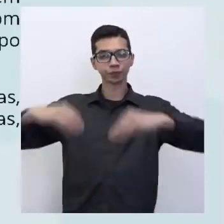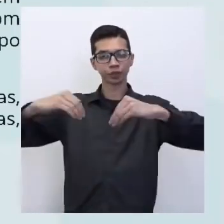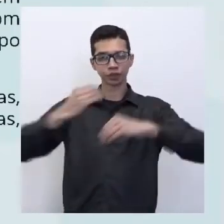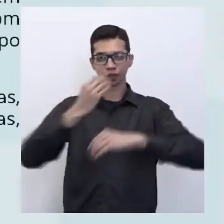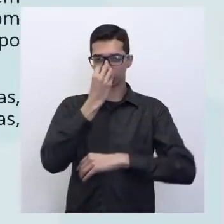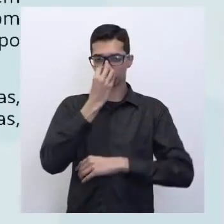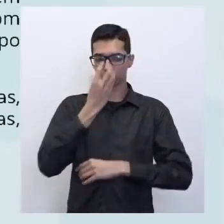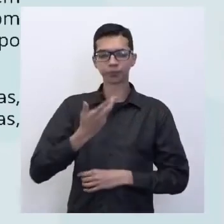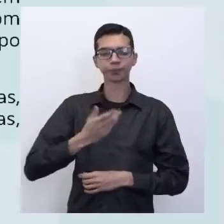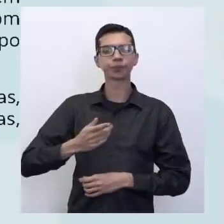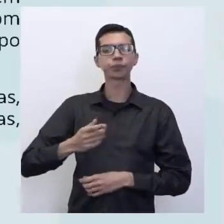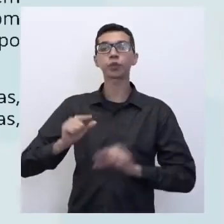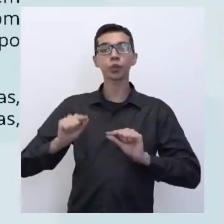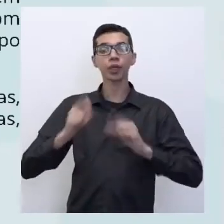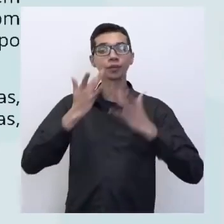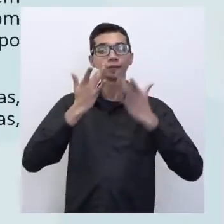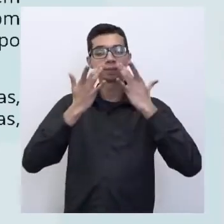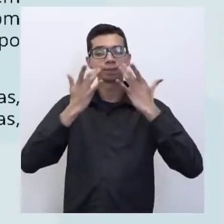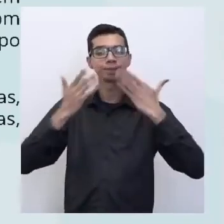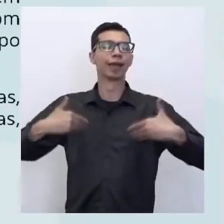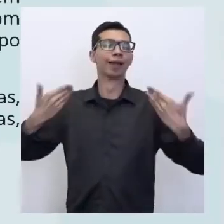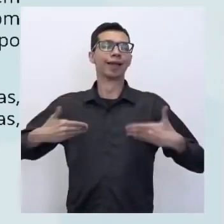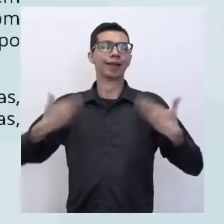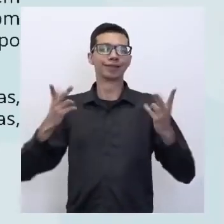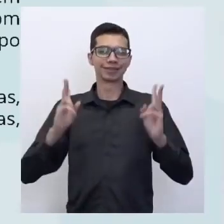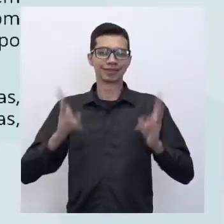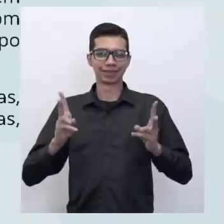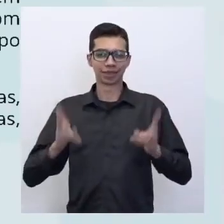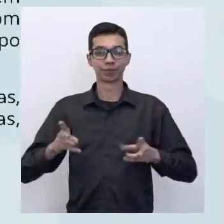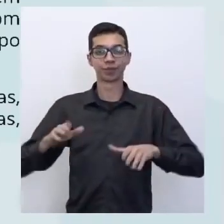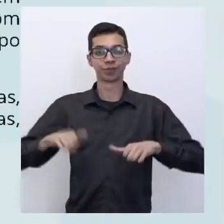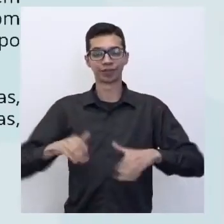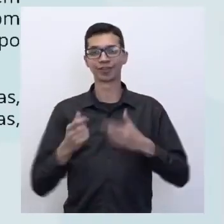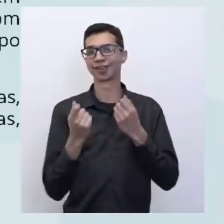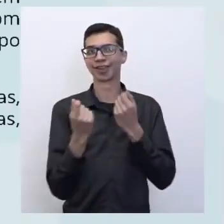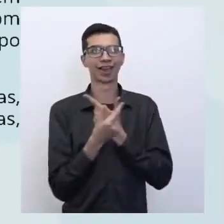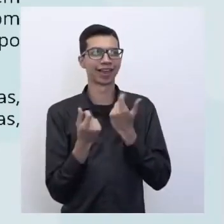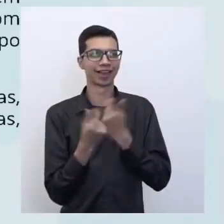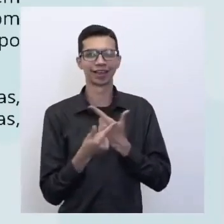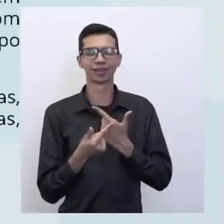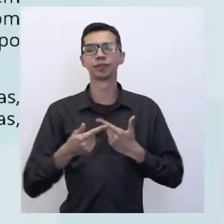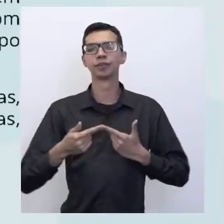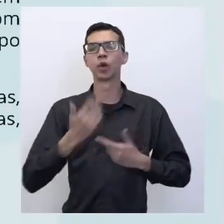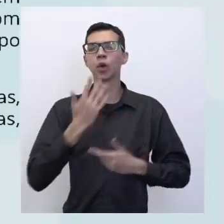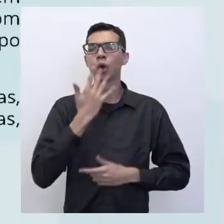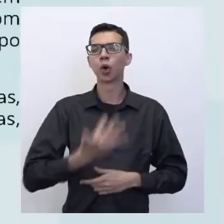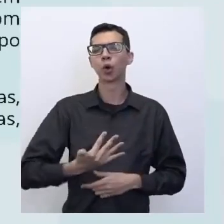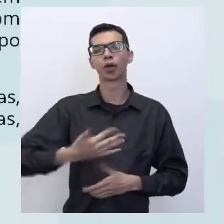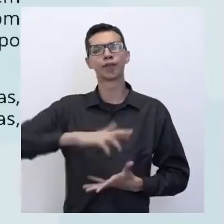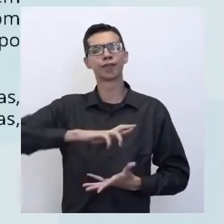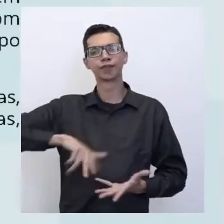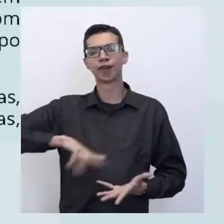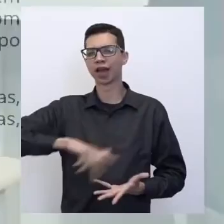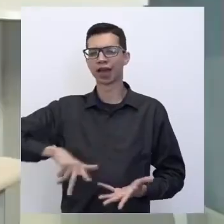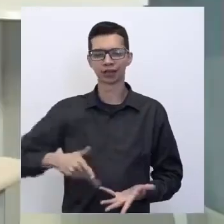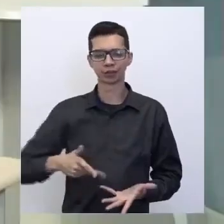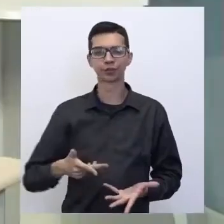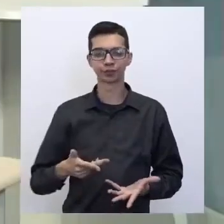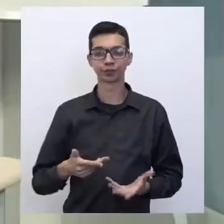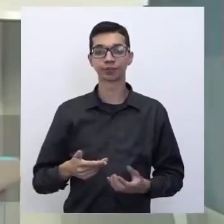São geralmente espetáculos muito alegres, são coloridos, são cheios de magia e geralmente alguns são